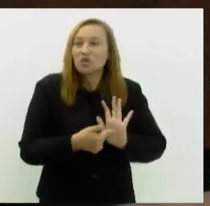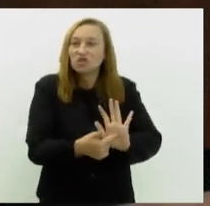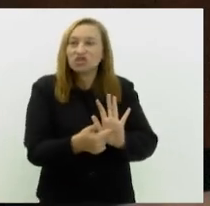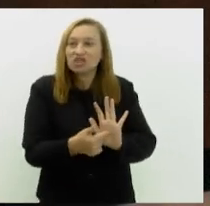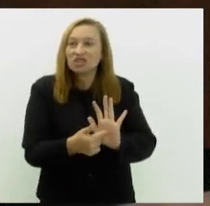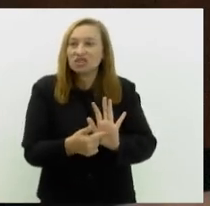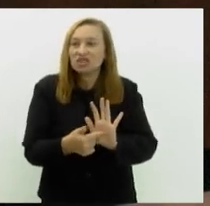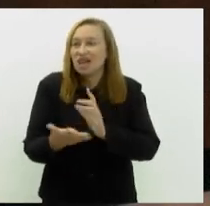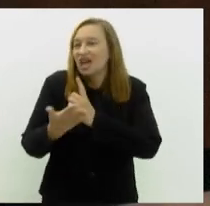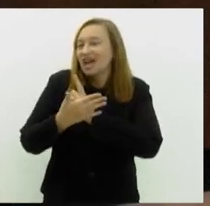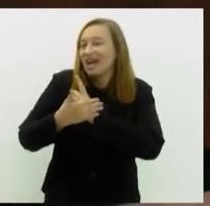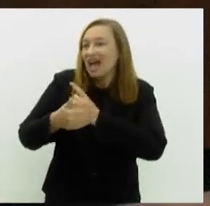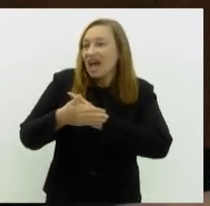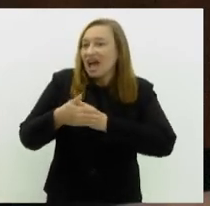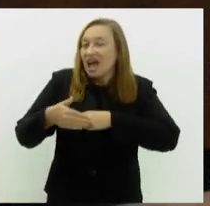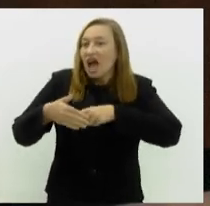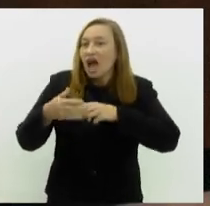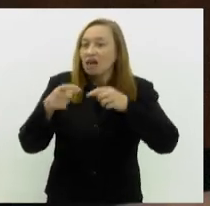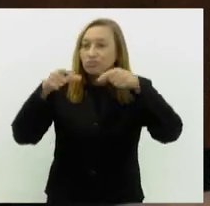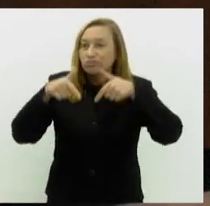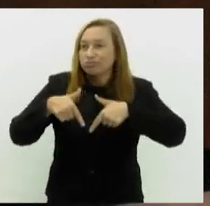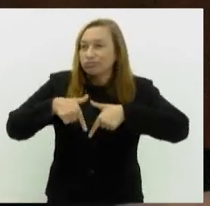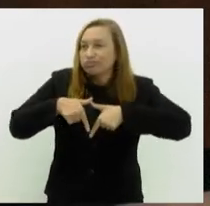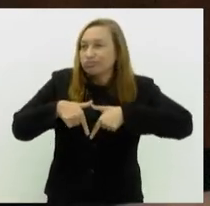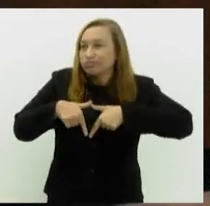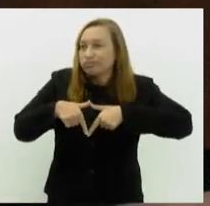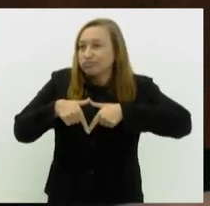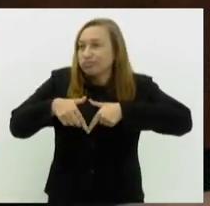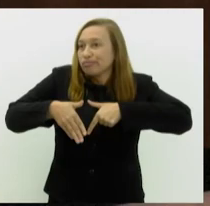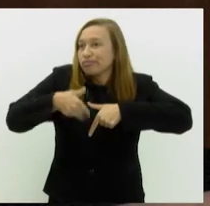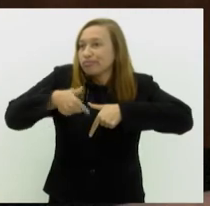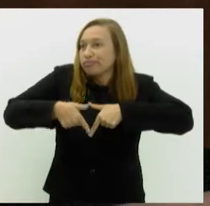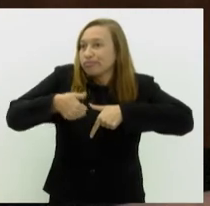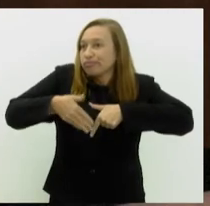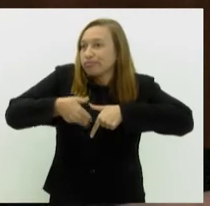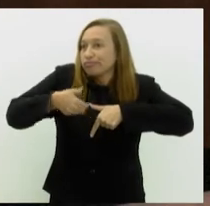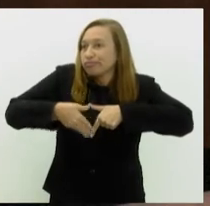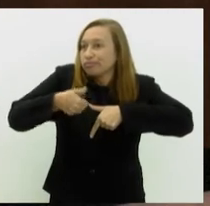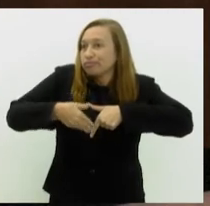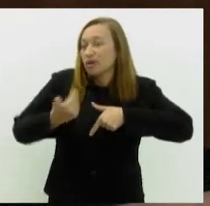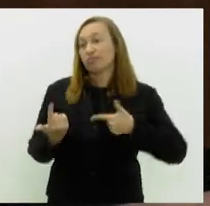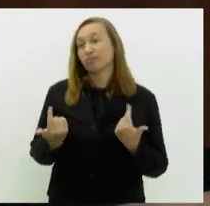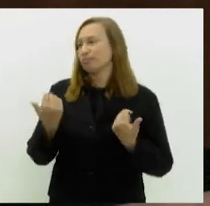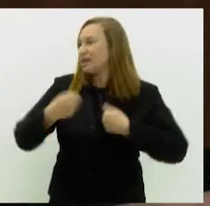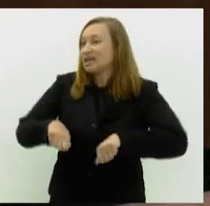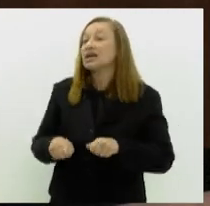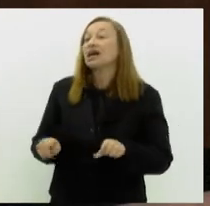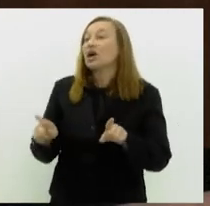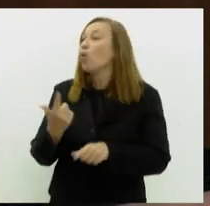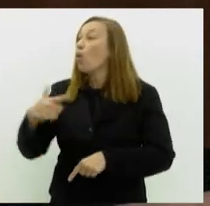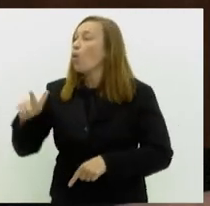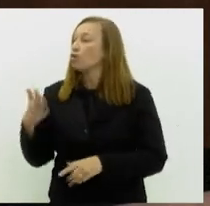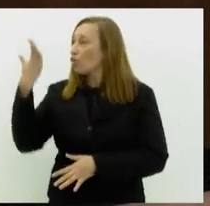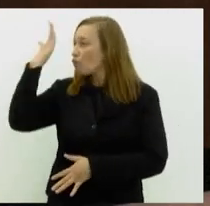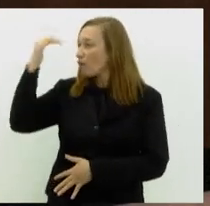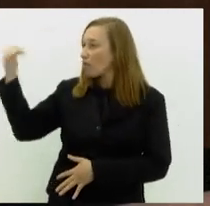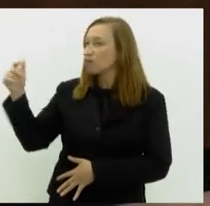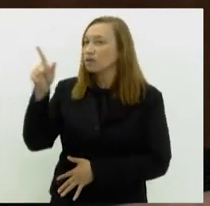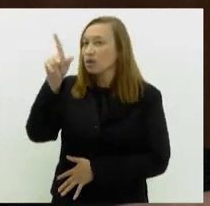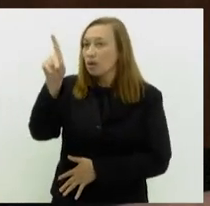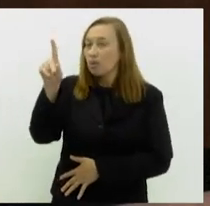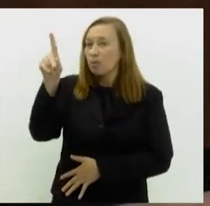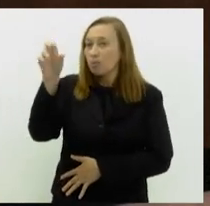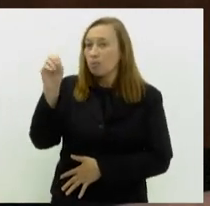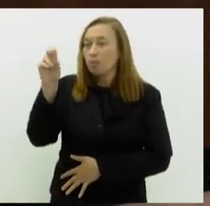fazendo carícias em sua genitália. Então, eu tenho certeza que outros músicos, como Paul McCartney, que fez um grandioso show, se tivesse ali,